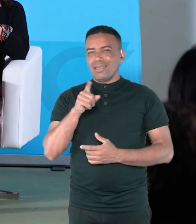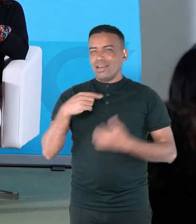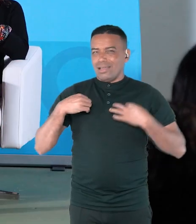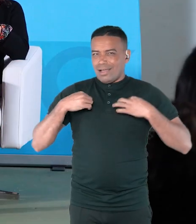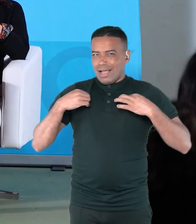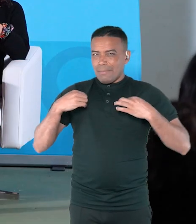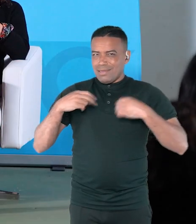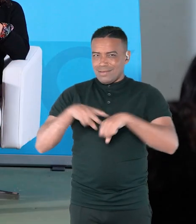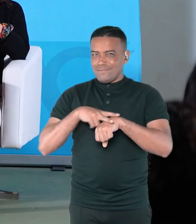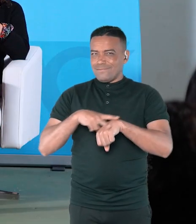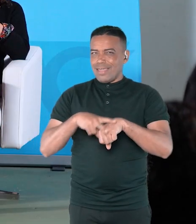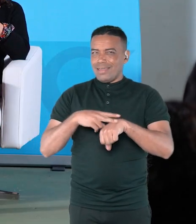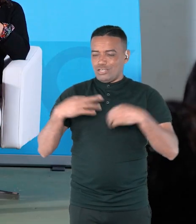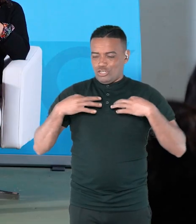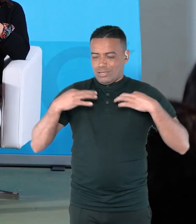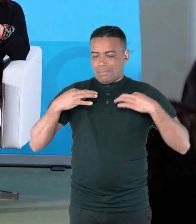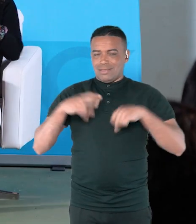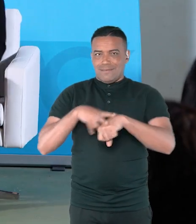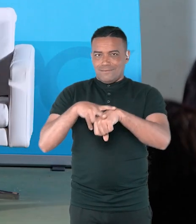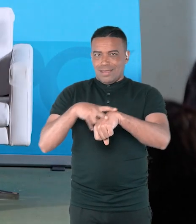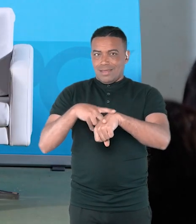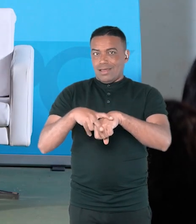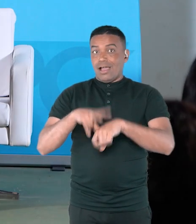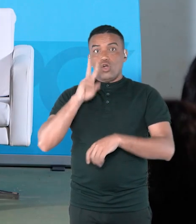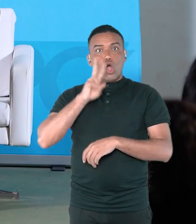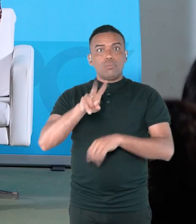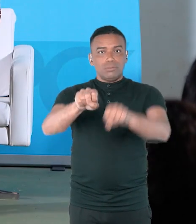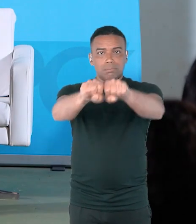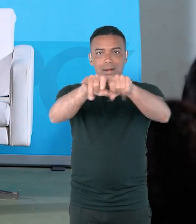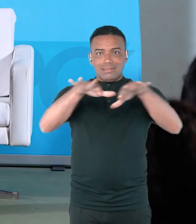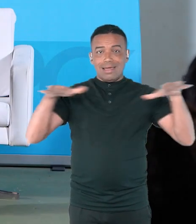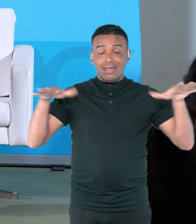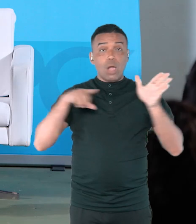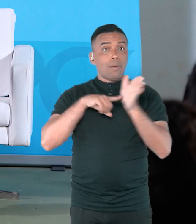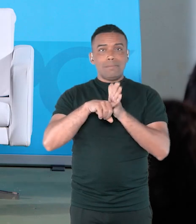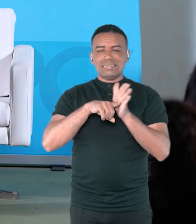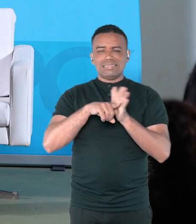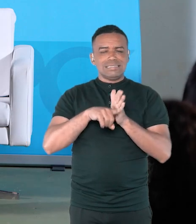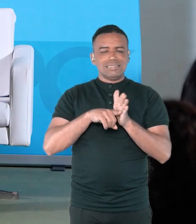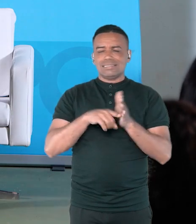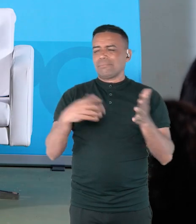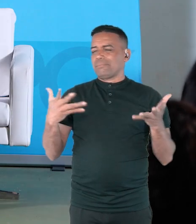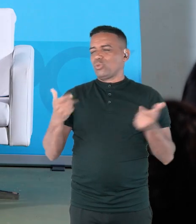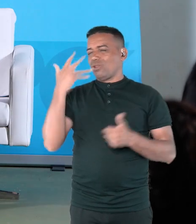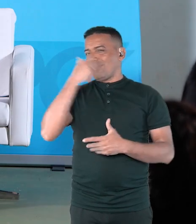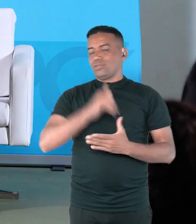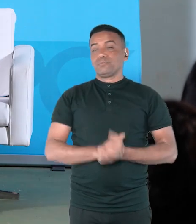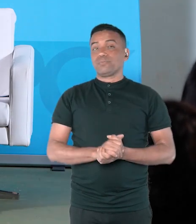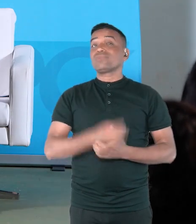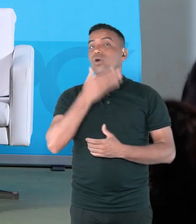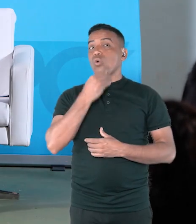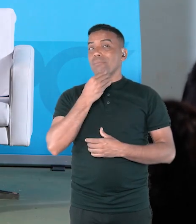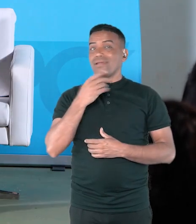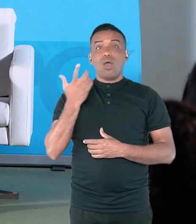falo, é aquele de camisa verde. E eu olho muito para a plateia. É uma pesquisa, é muito bonitinho. Aí